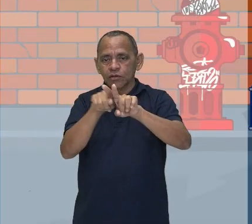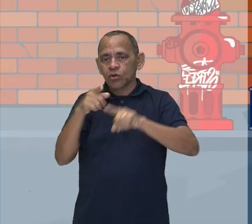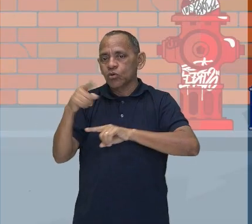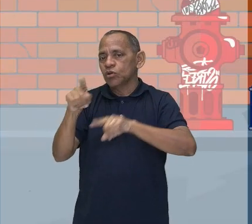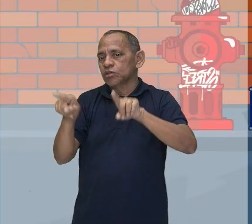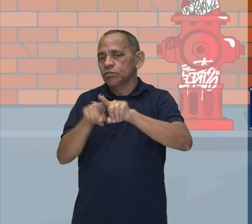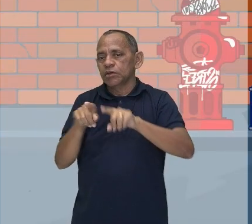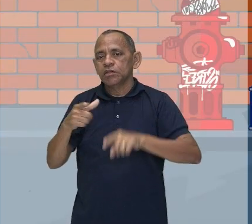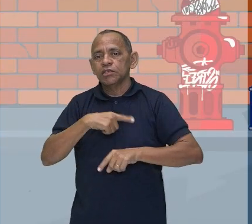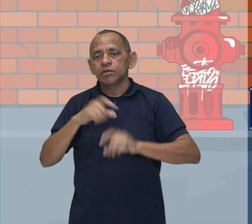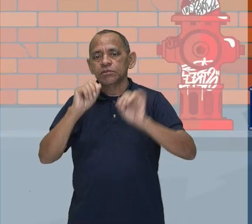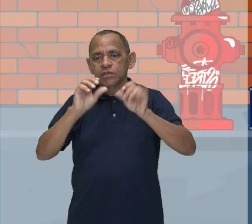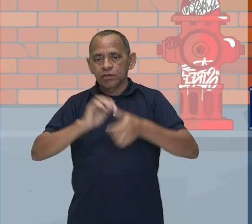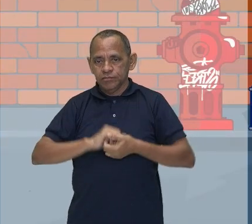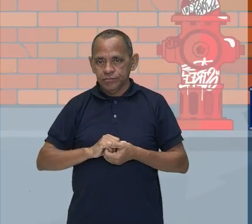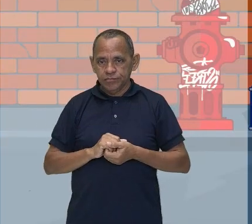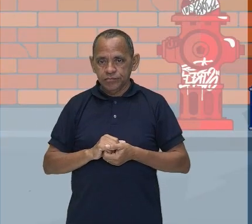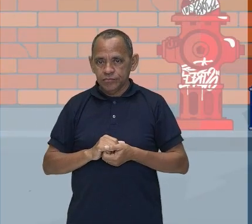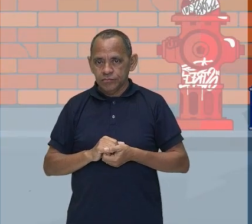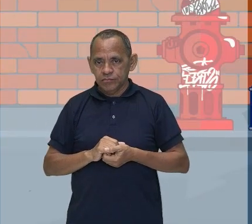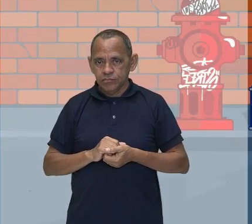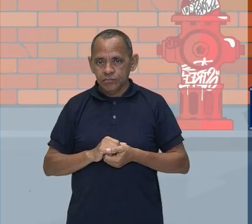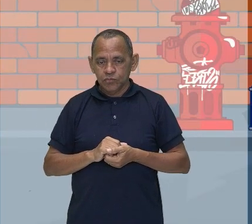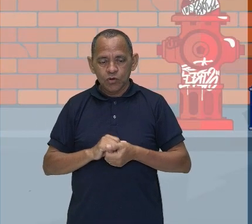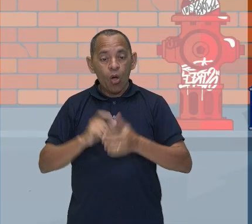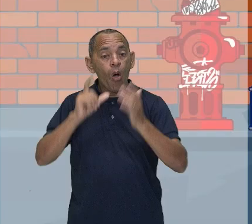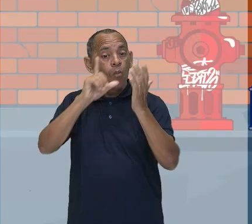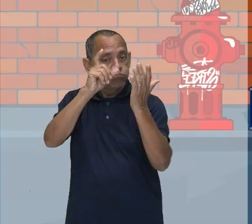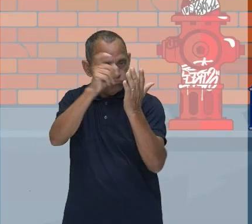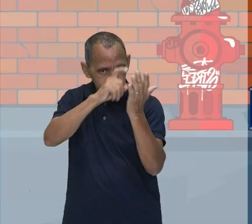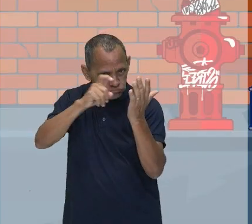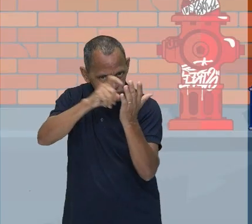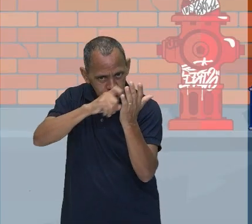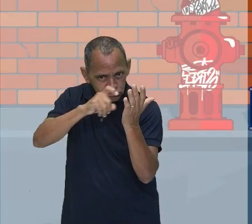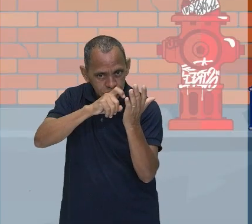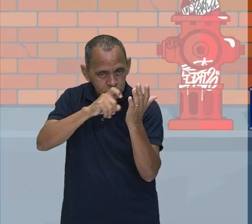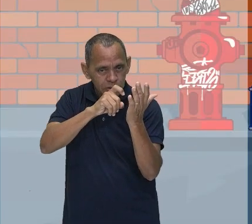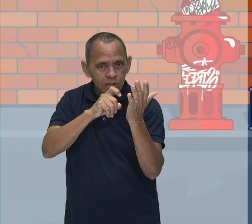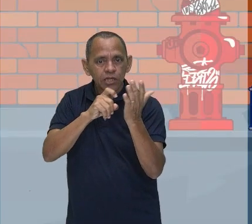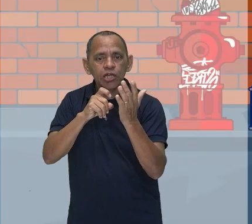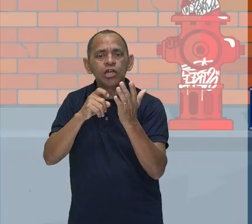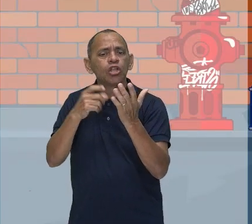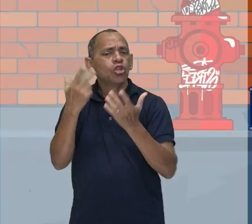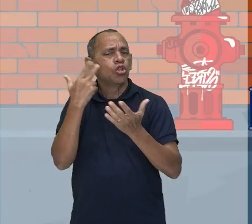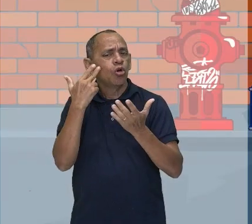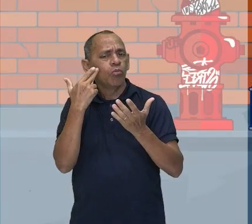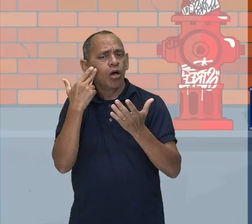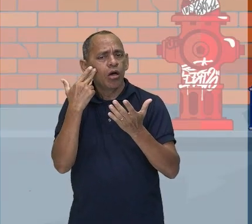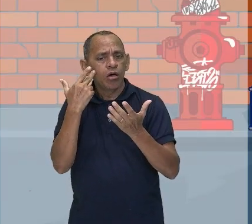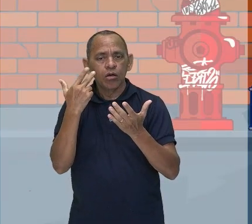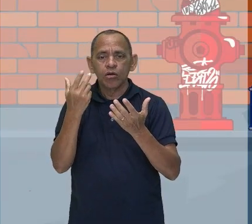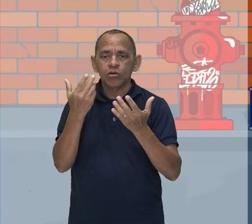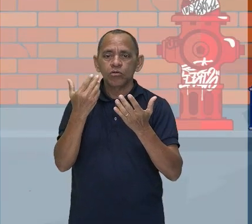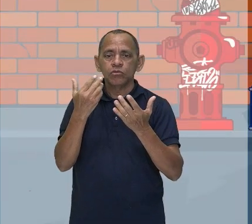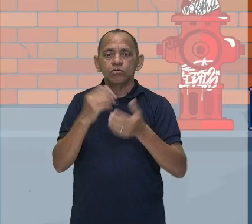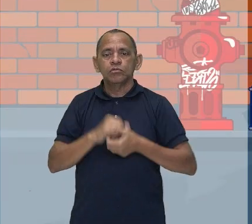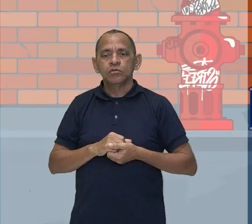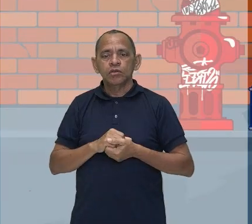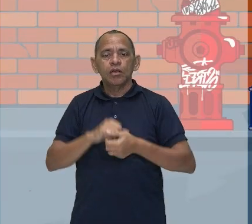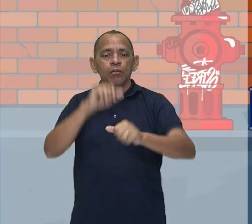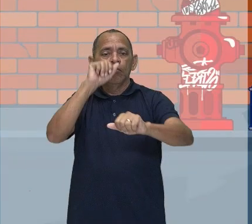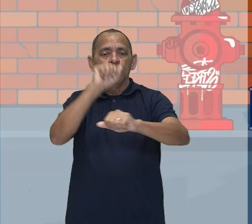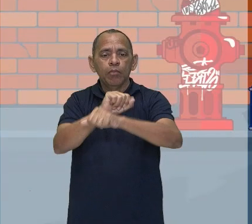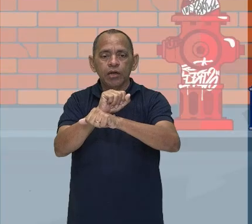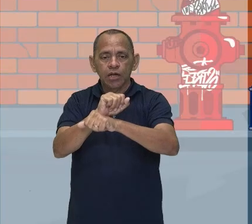temos aqui mais um grafite, é uma coisa bem comum, a gente parados nos sinais e